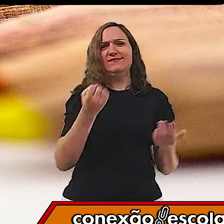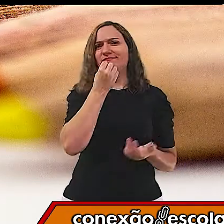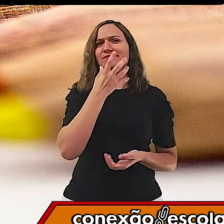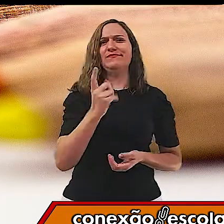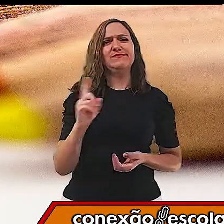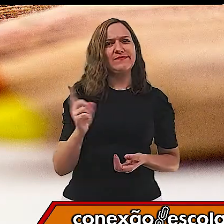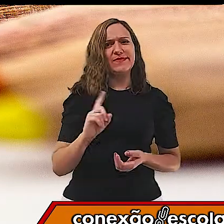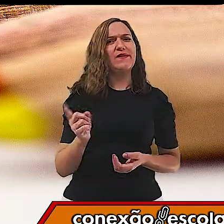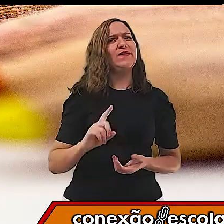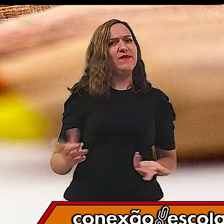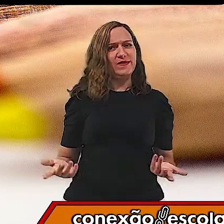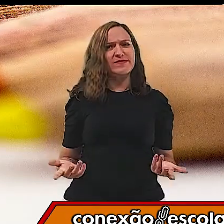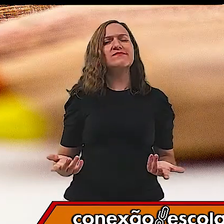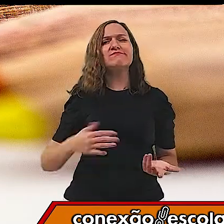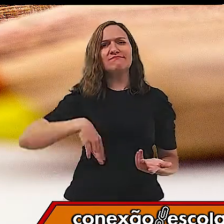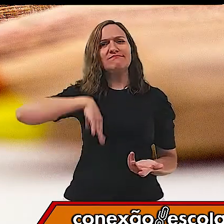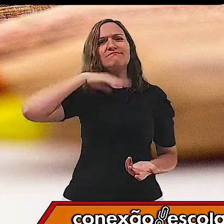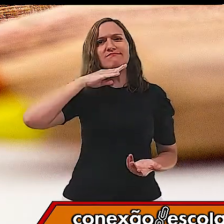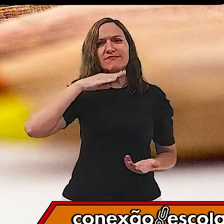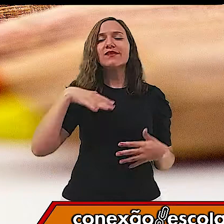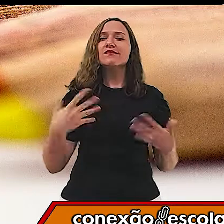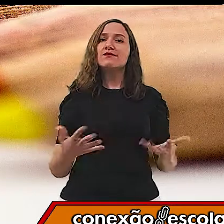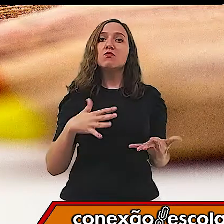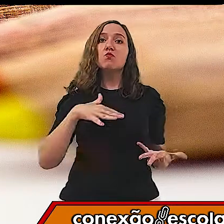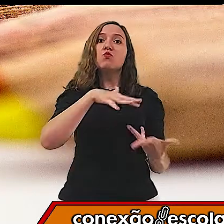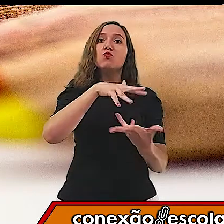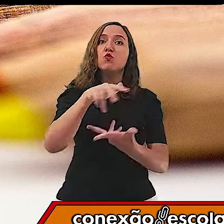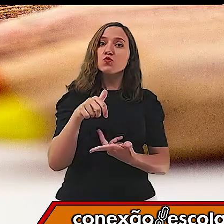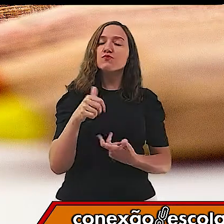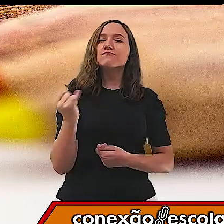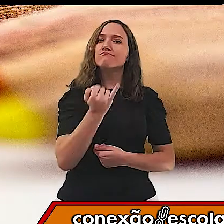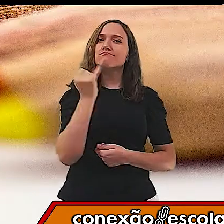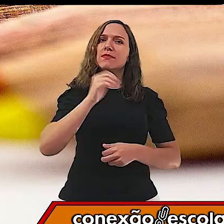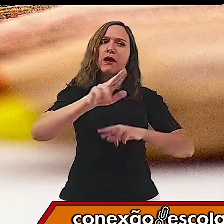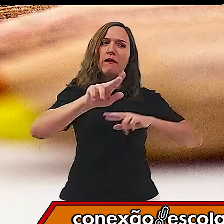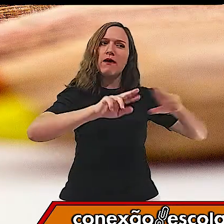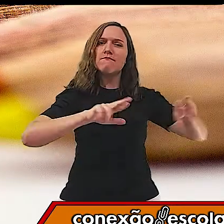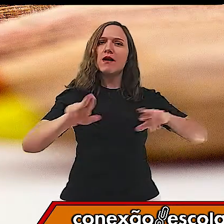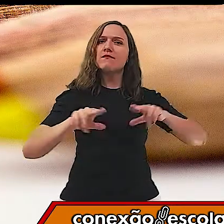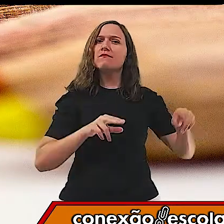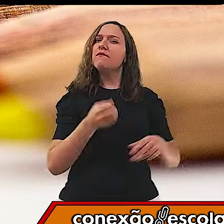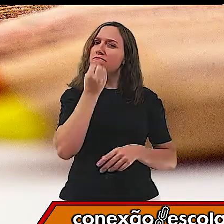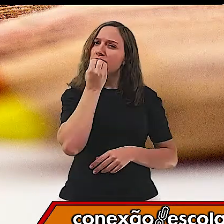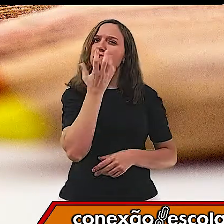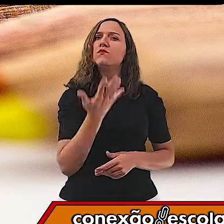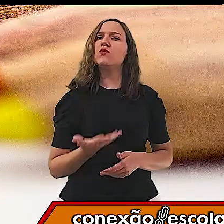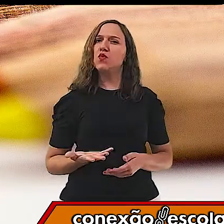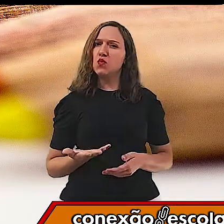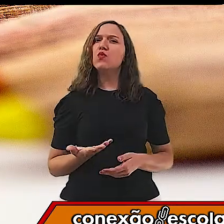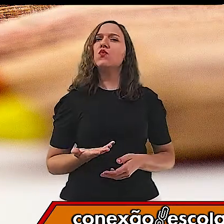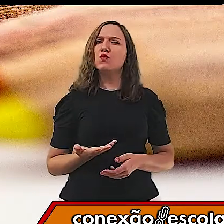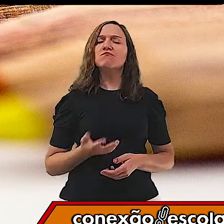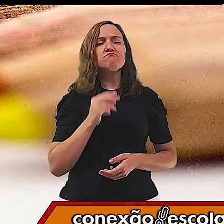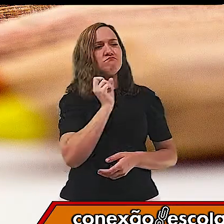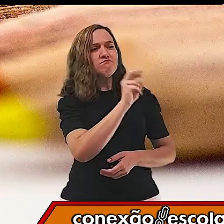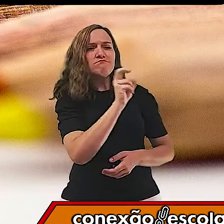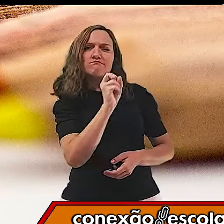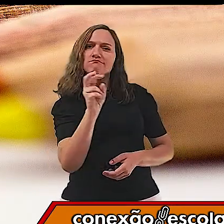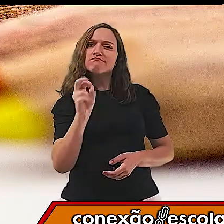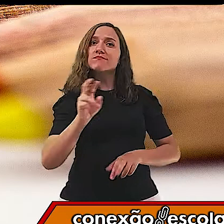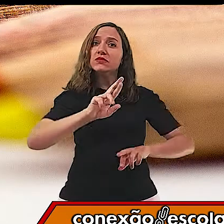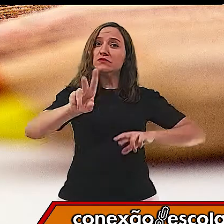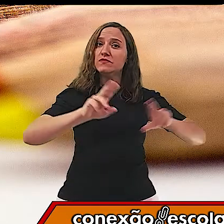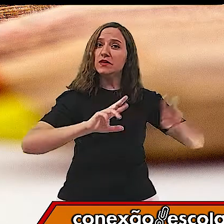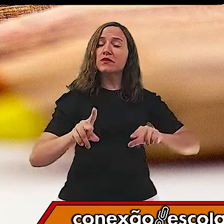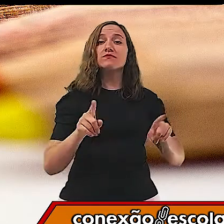E é isso, a graça do mundo está na diversidade, no outro ser diferente de você. E na brincadeira,